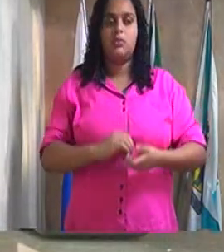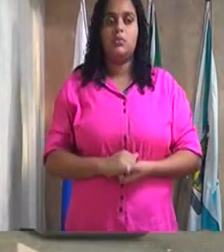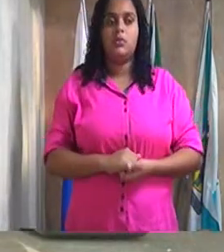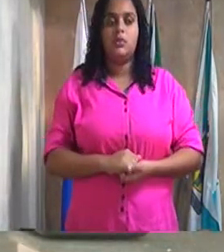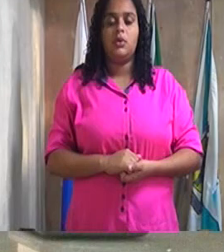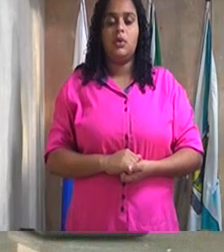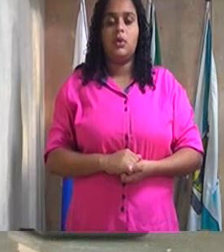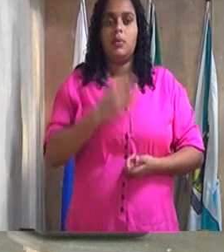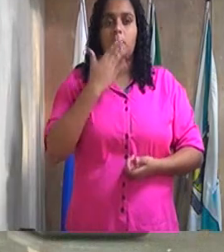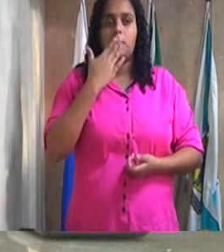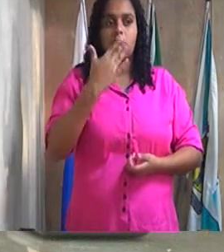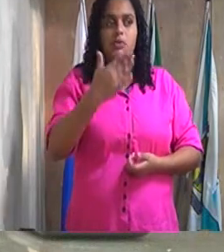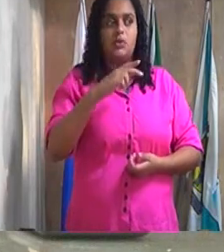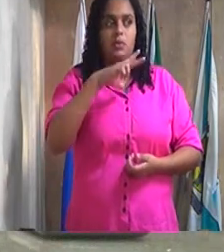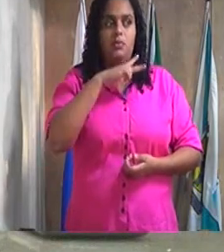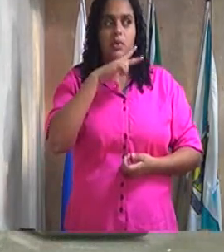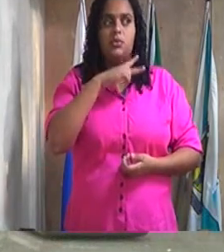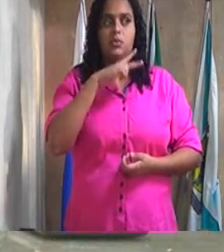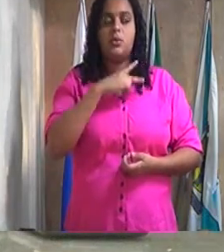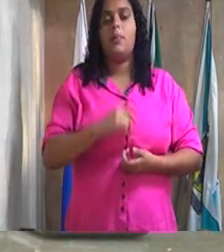De pessoais.